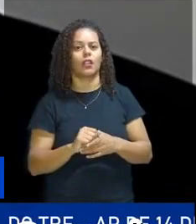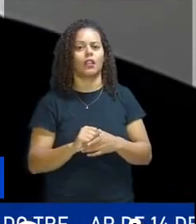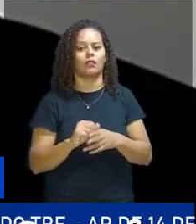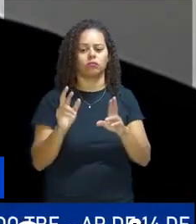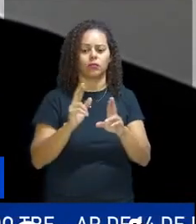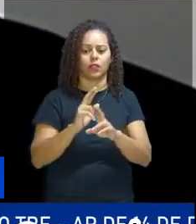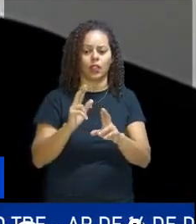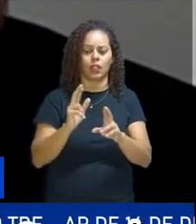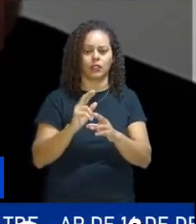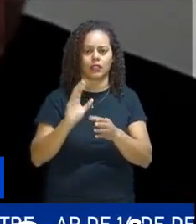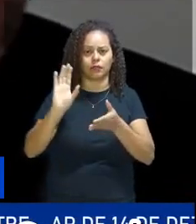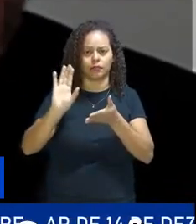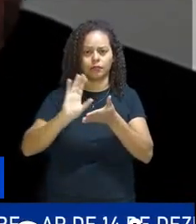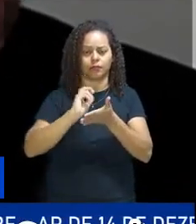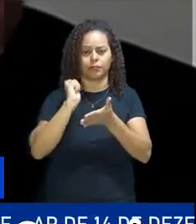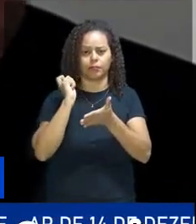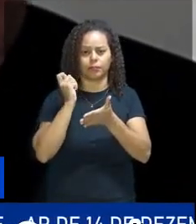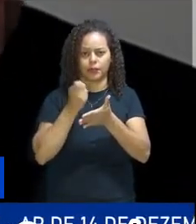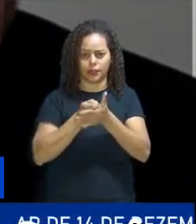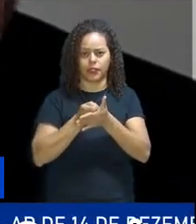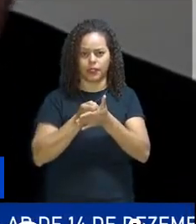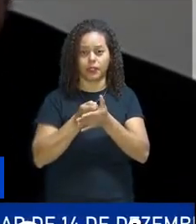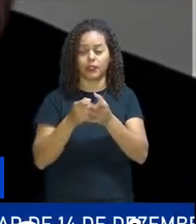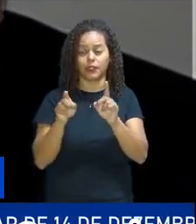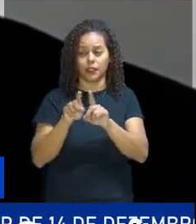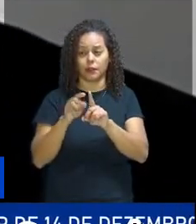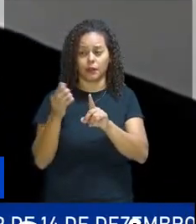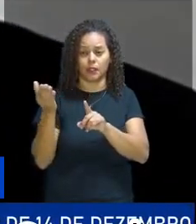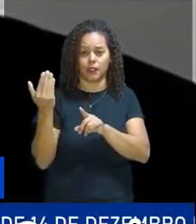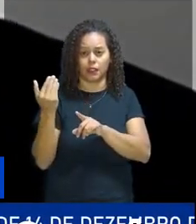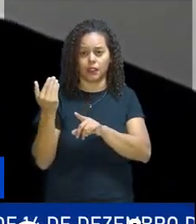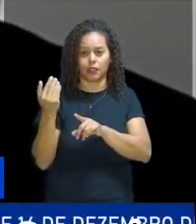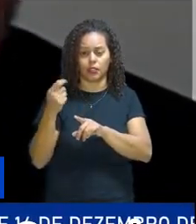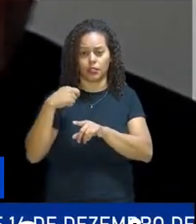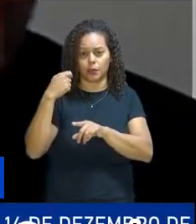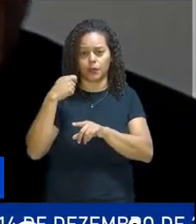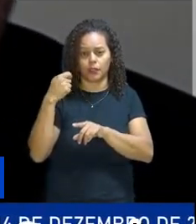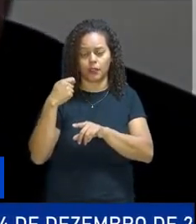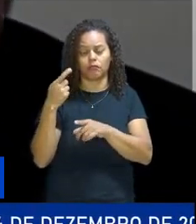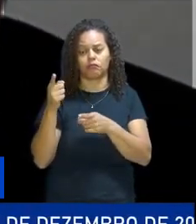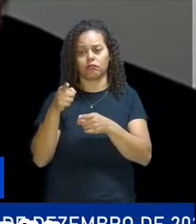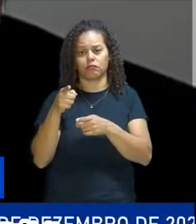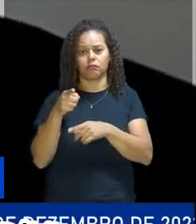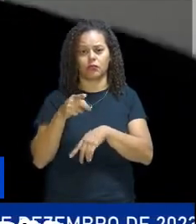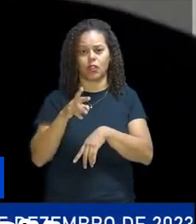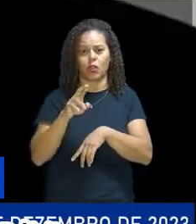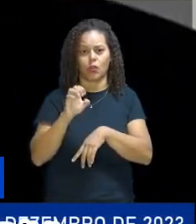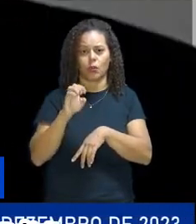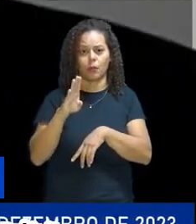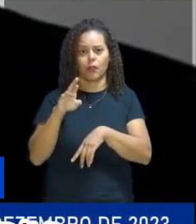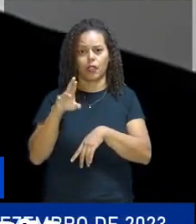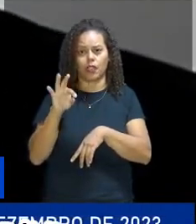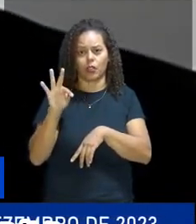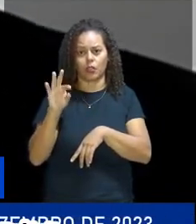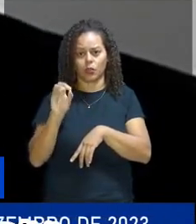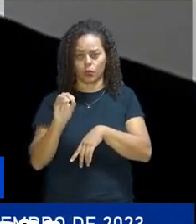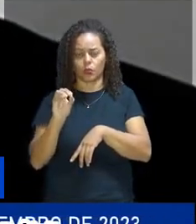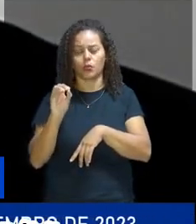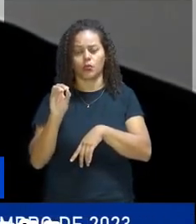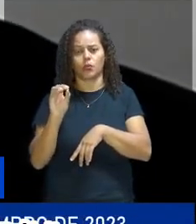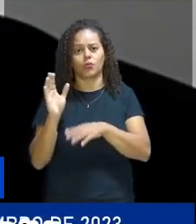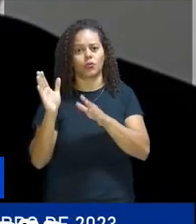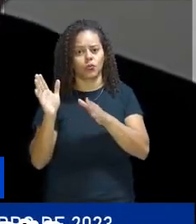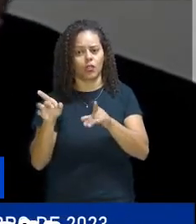conta do ex-deputado Roberto Góes, na época, né? E ele reconfirma a